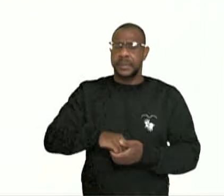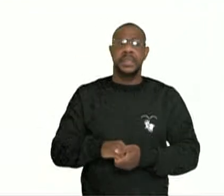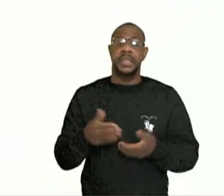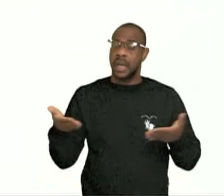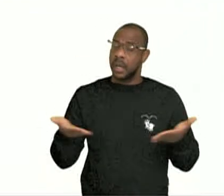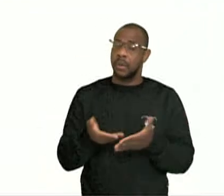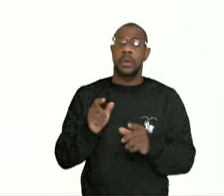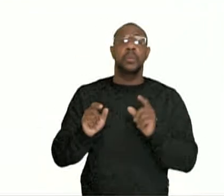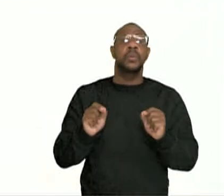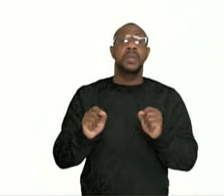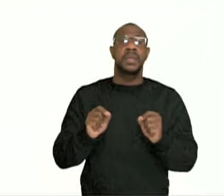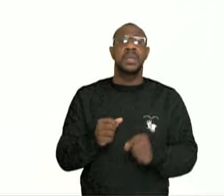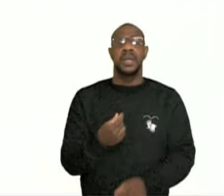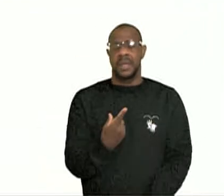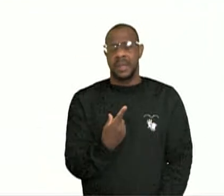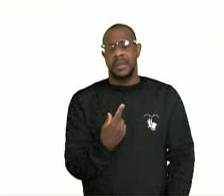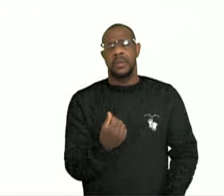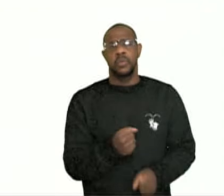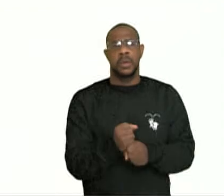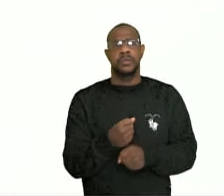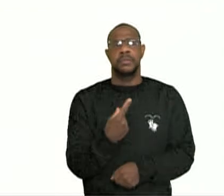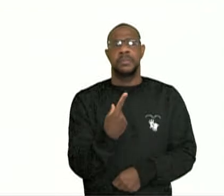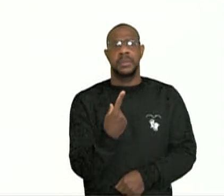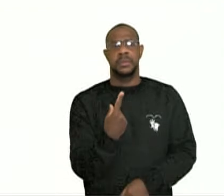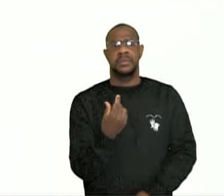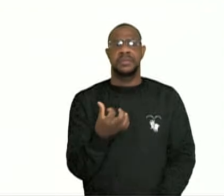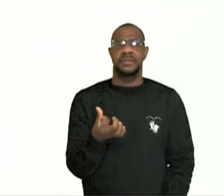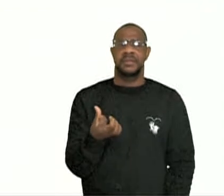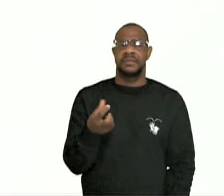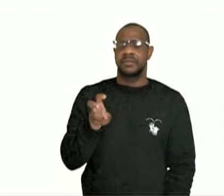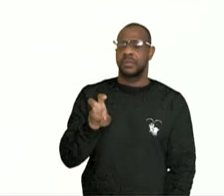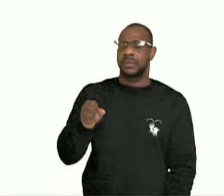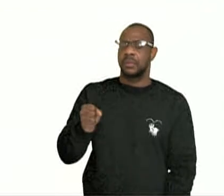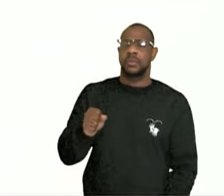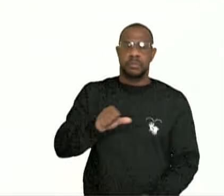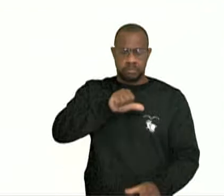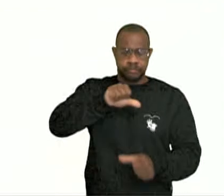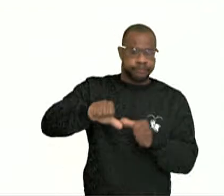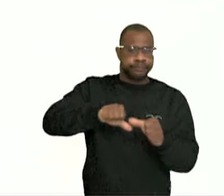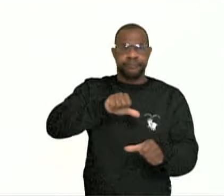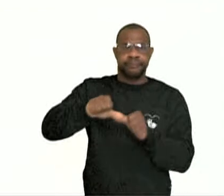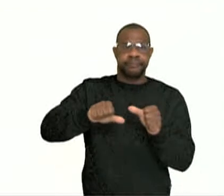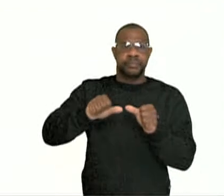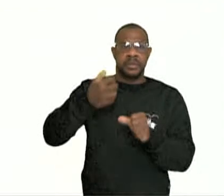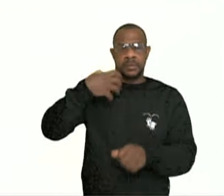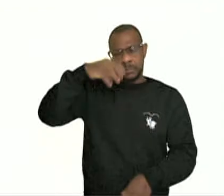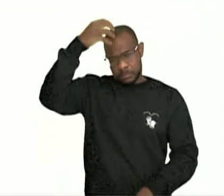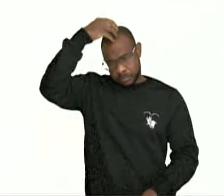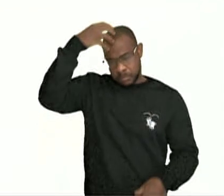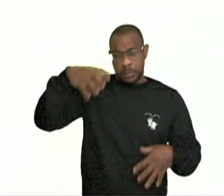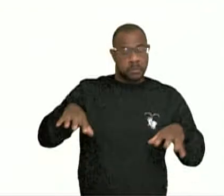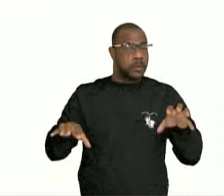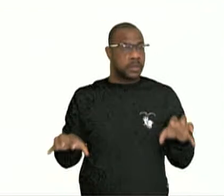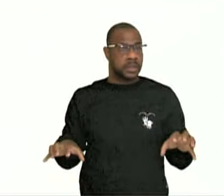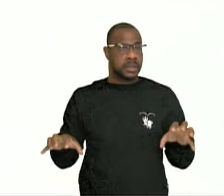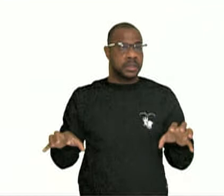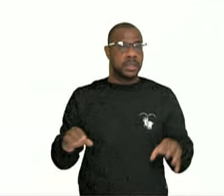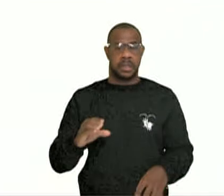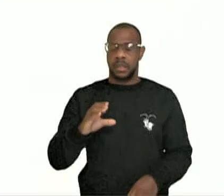agora, no ano de 1658, a restauração da monarquia com Carlos